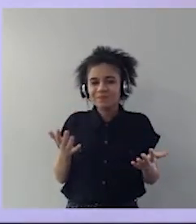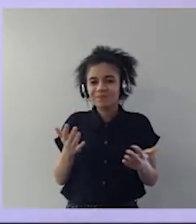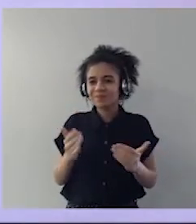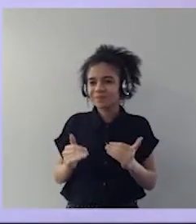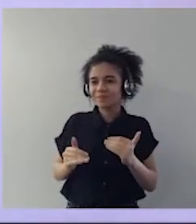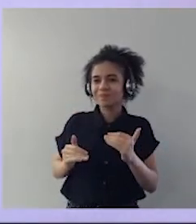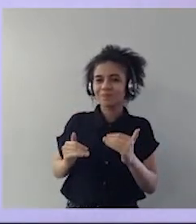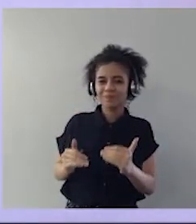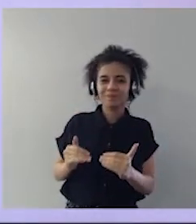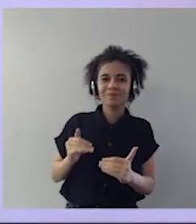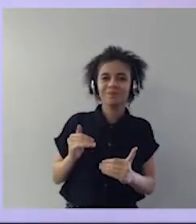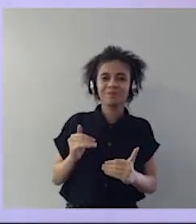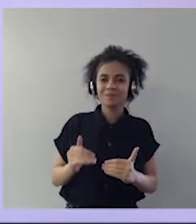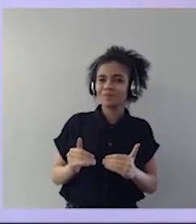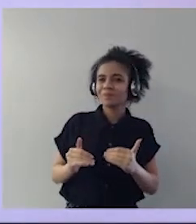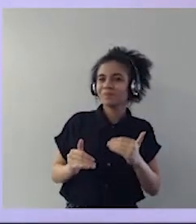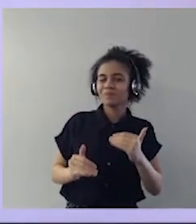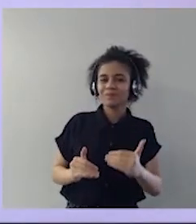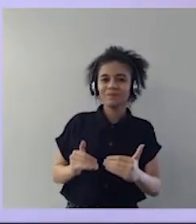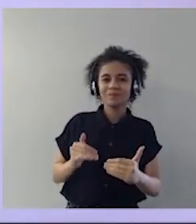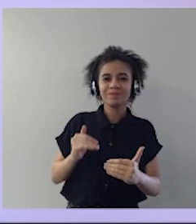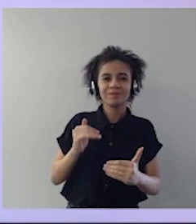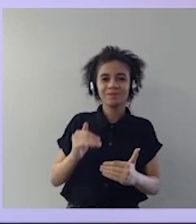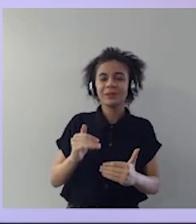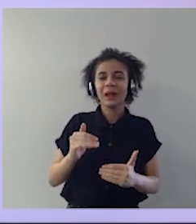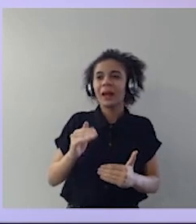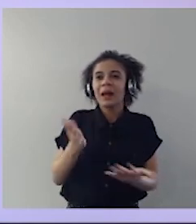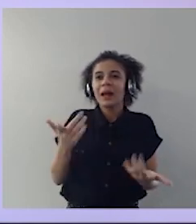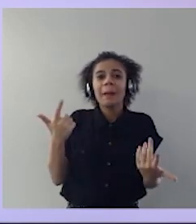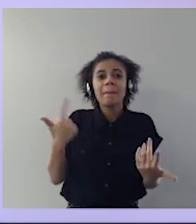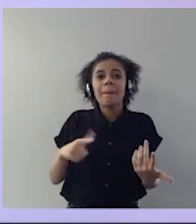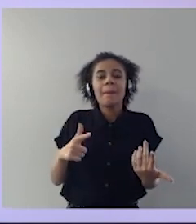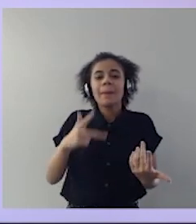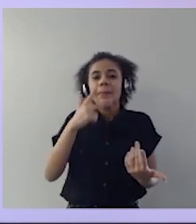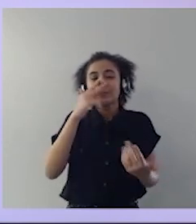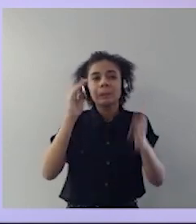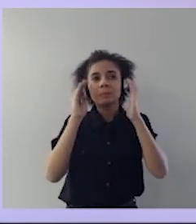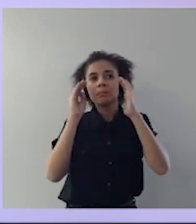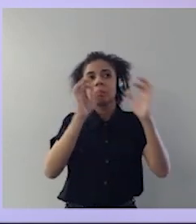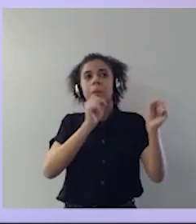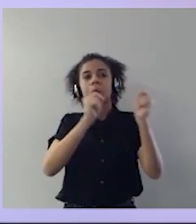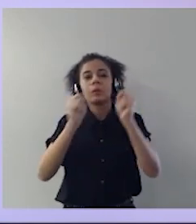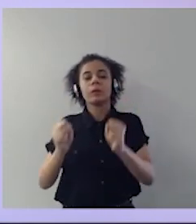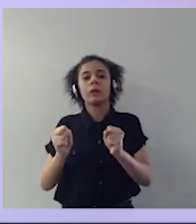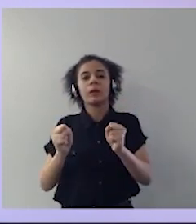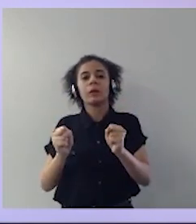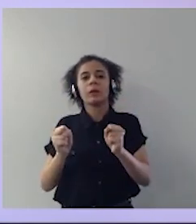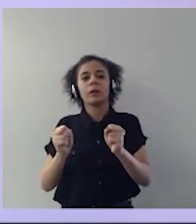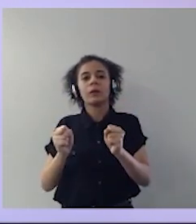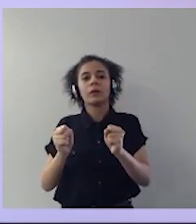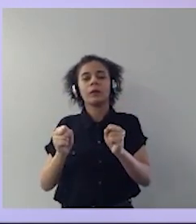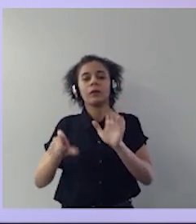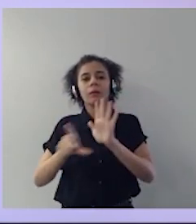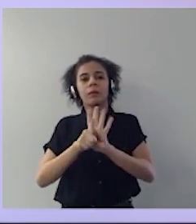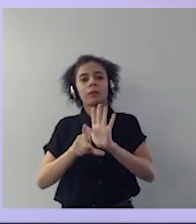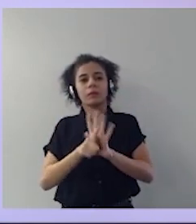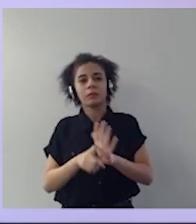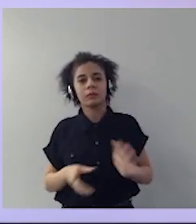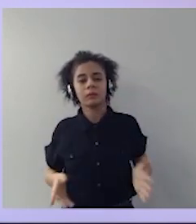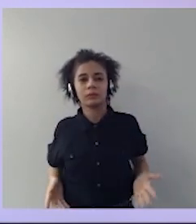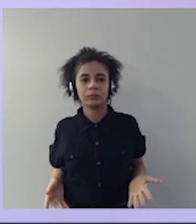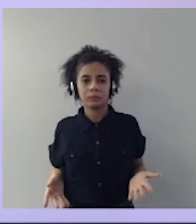num conteúdo e numa forma que não se submete ao poder legislativo. Por outro